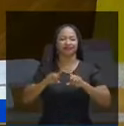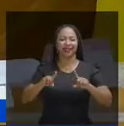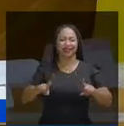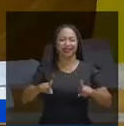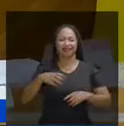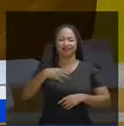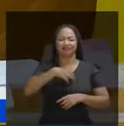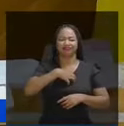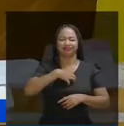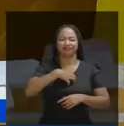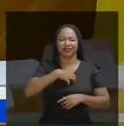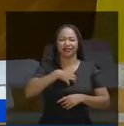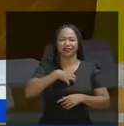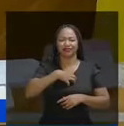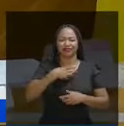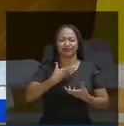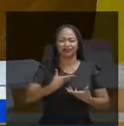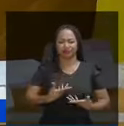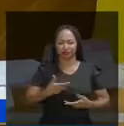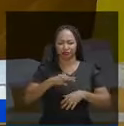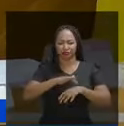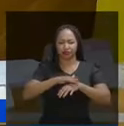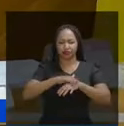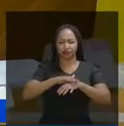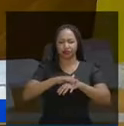mal. Então, em homenagem